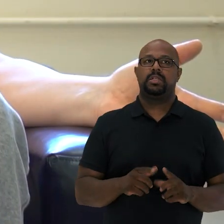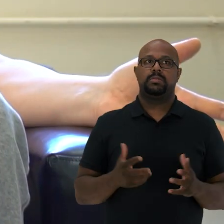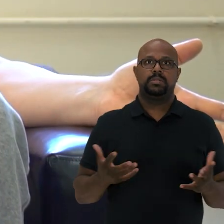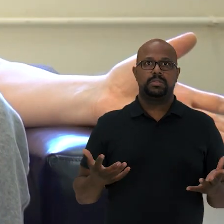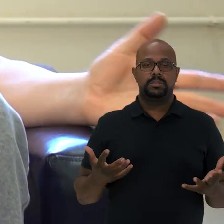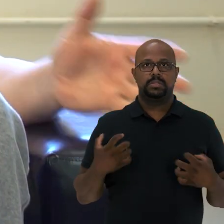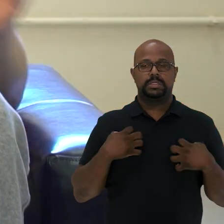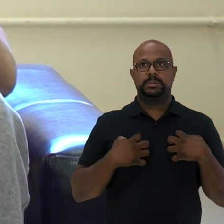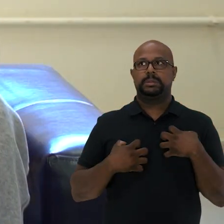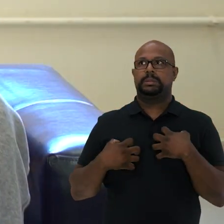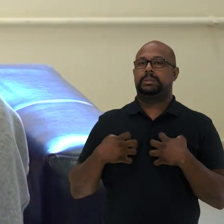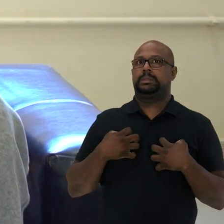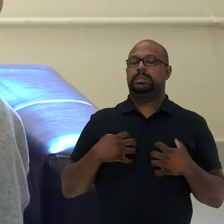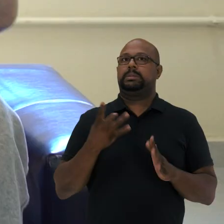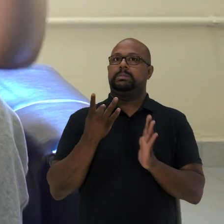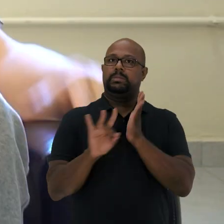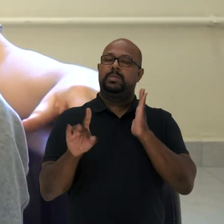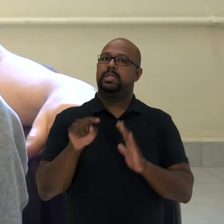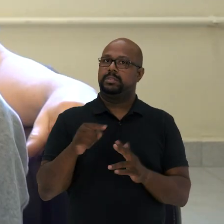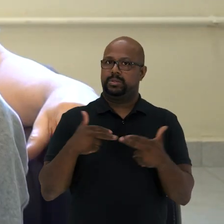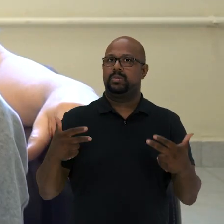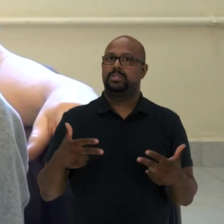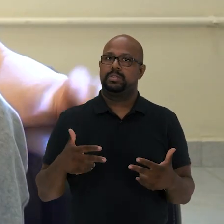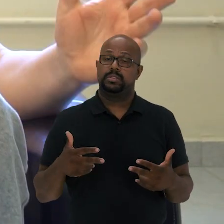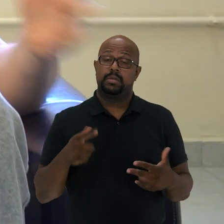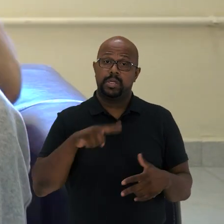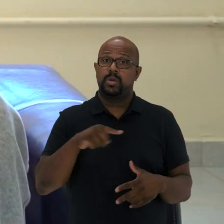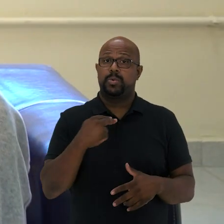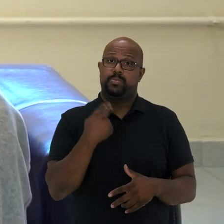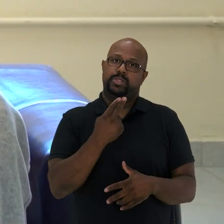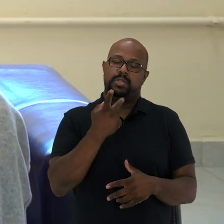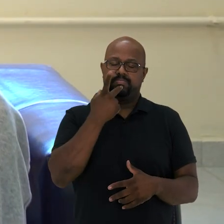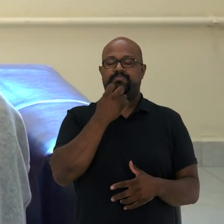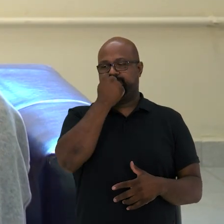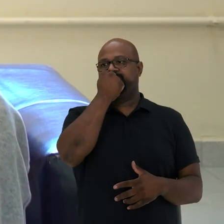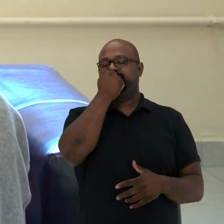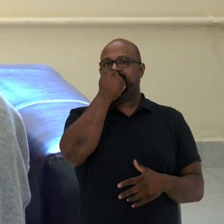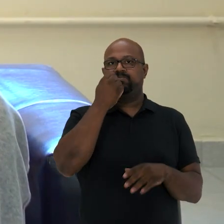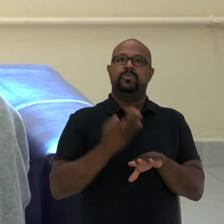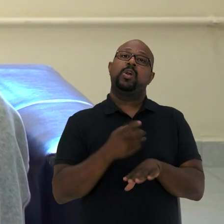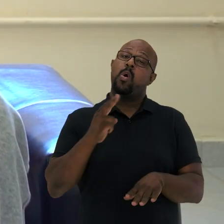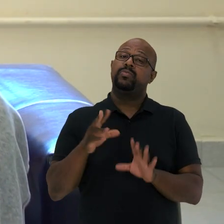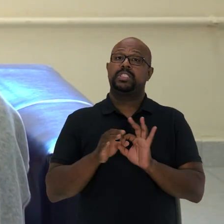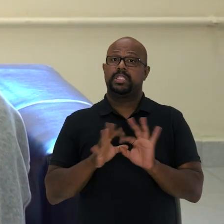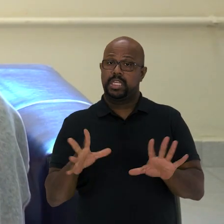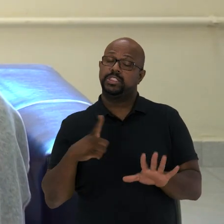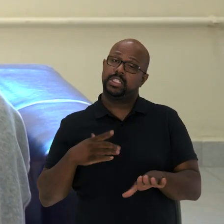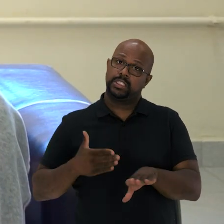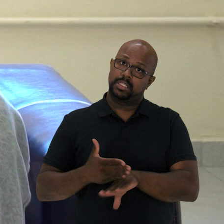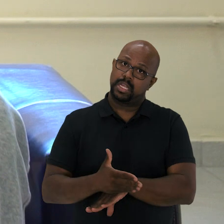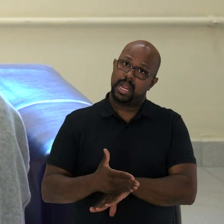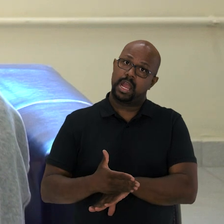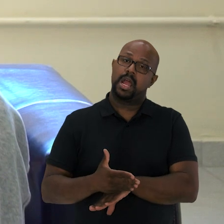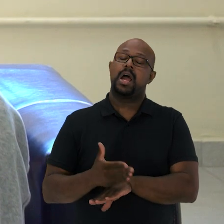mexer. As pessoas tinham uma certa ojeriza a esse tipo de coisa. Mas como não podiam dizer nada, porque era ou tu deixa a